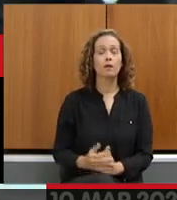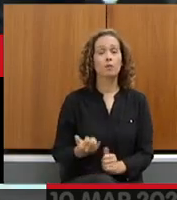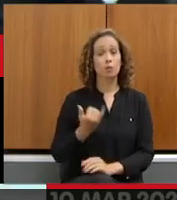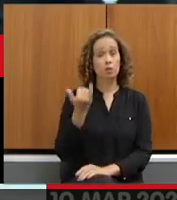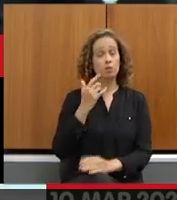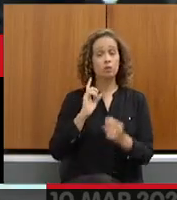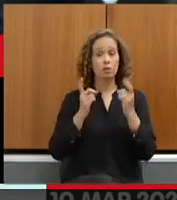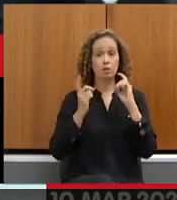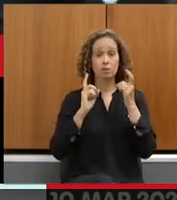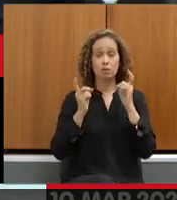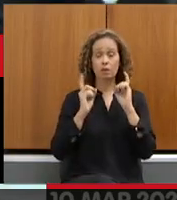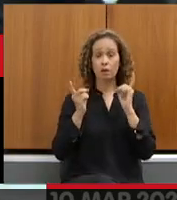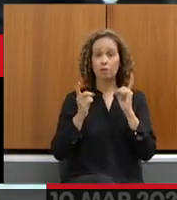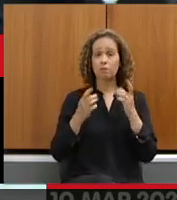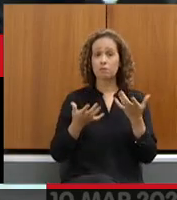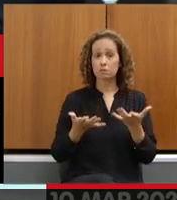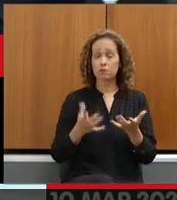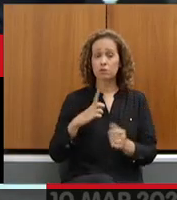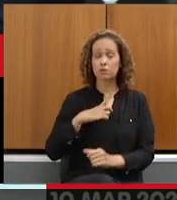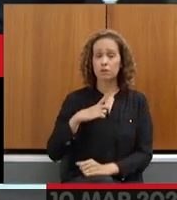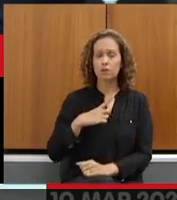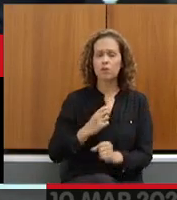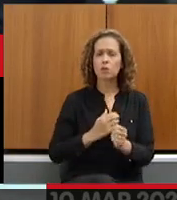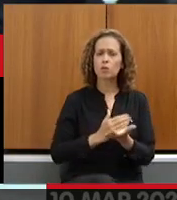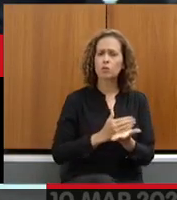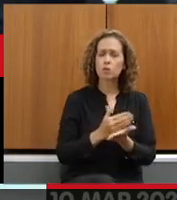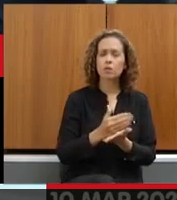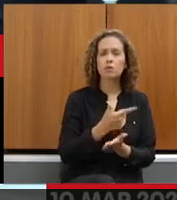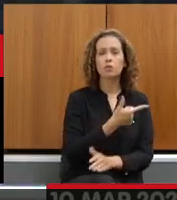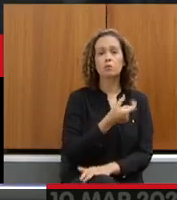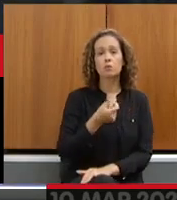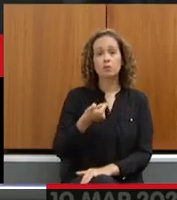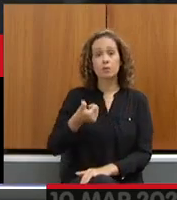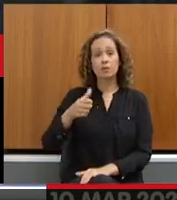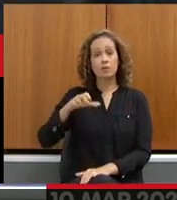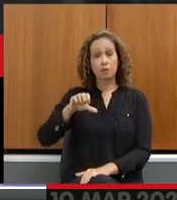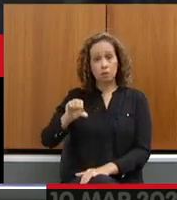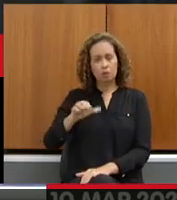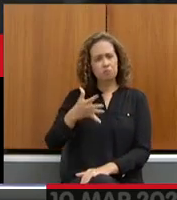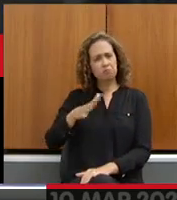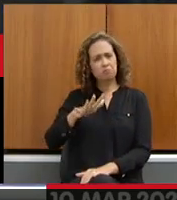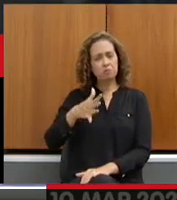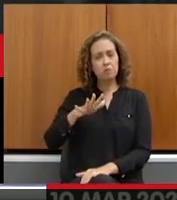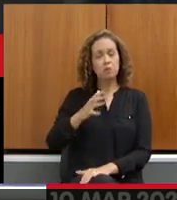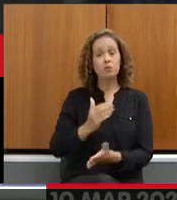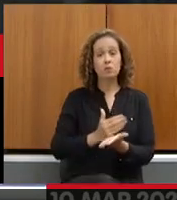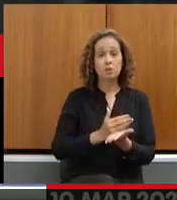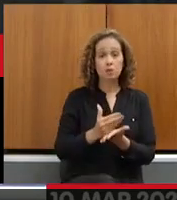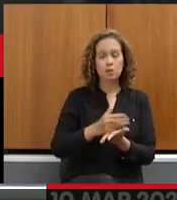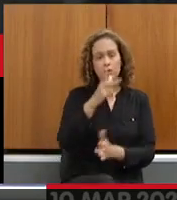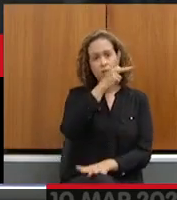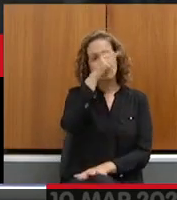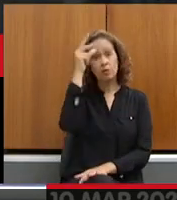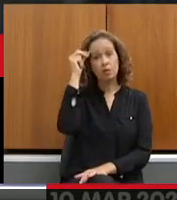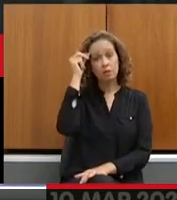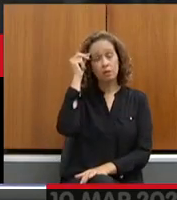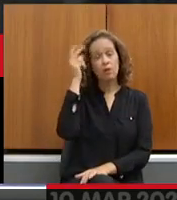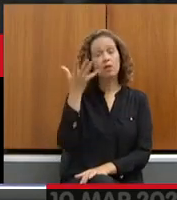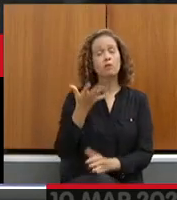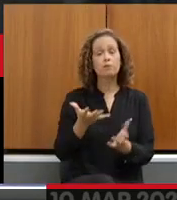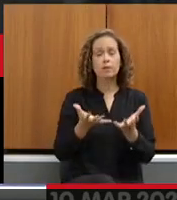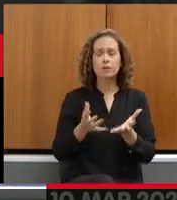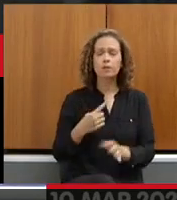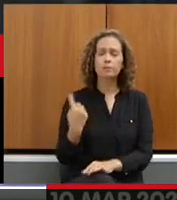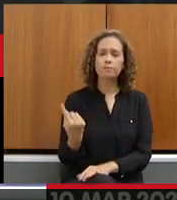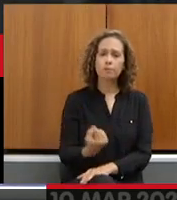reunião que nós fizemos ele tá dela foi no início 2019 mais ou menos foi bem lá é no início que o prefeito de queria que a gente